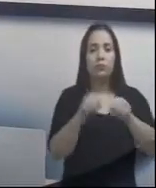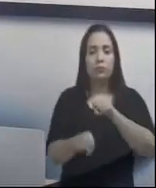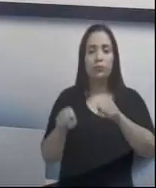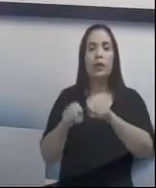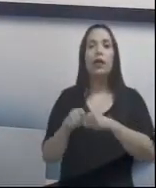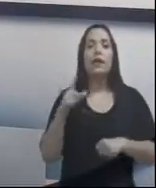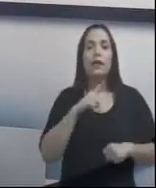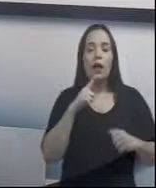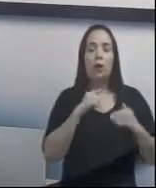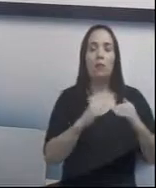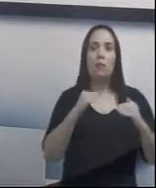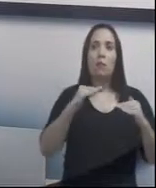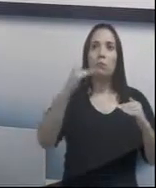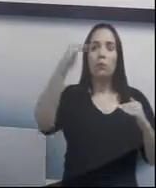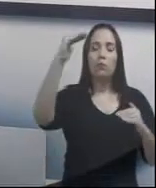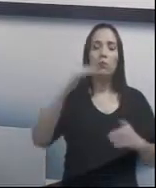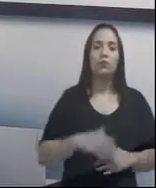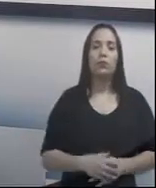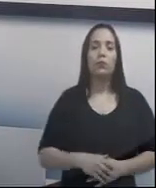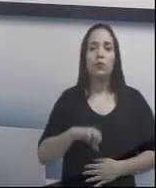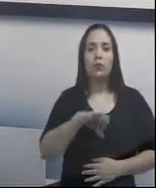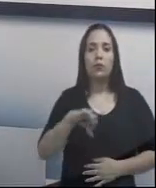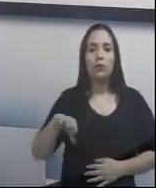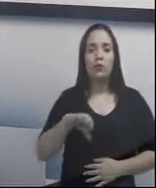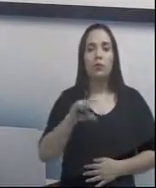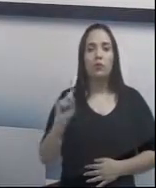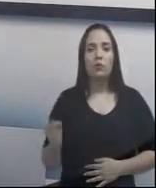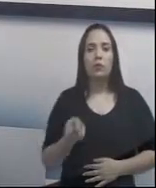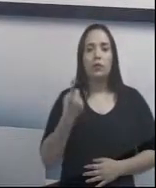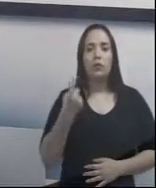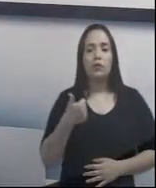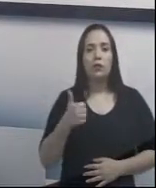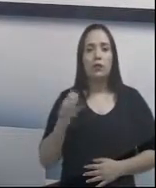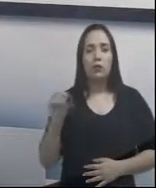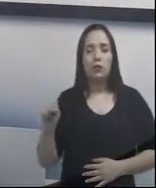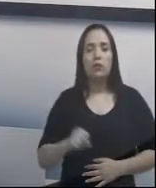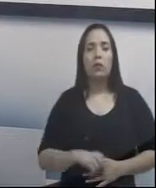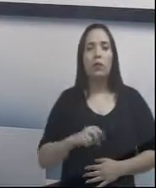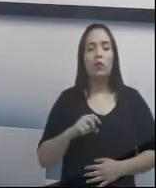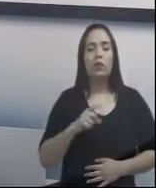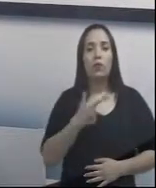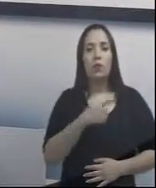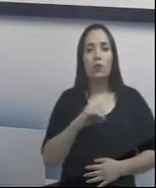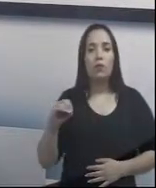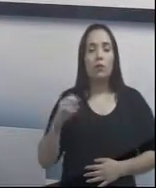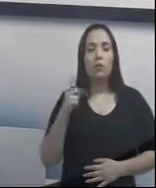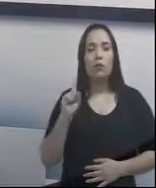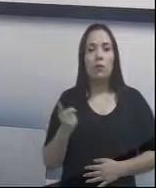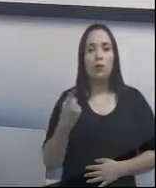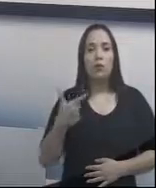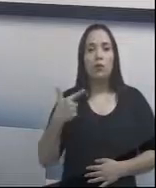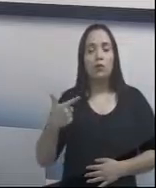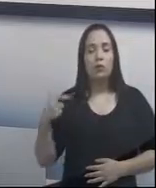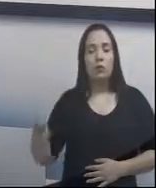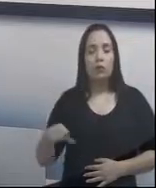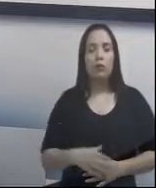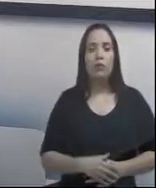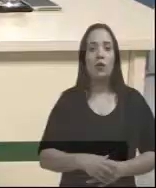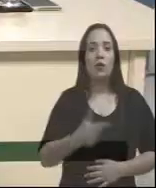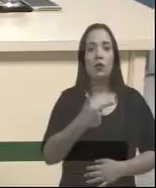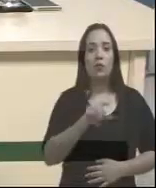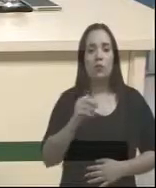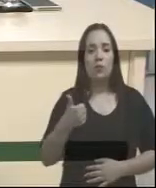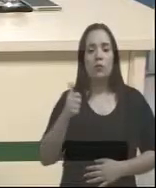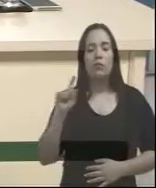crescente o que vem acontecendo no Ceará. 99, 1.108 assassinatos. 2000, 1.229 assassinatos.